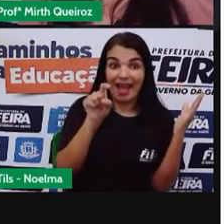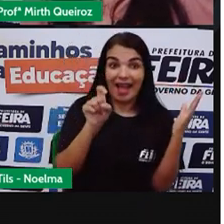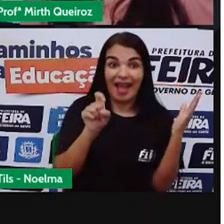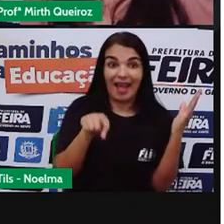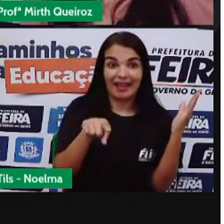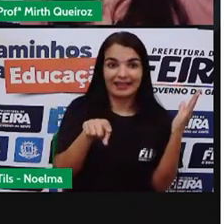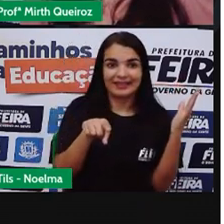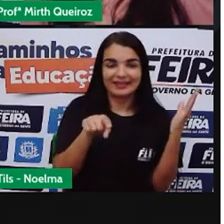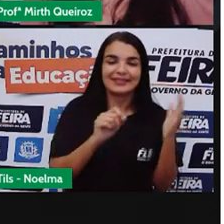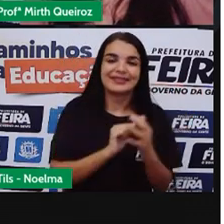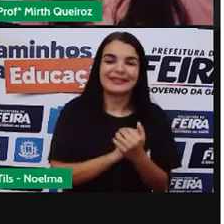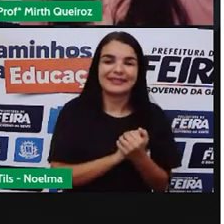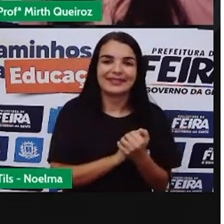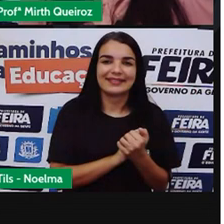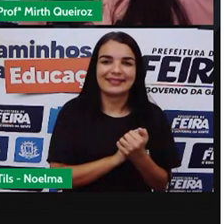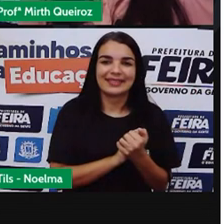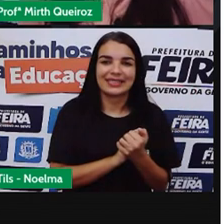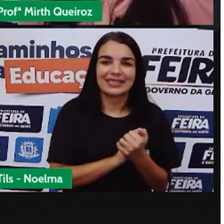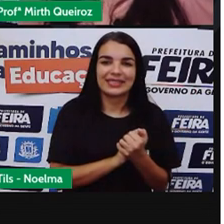Interrogação.